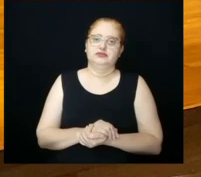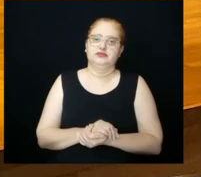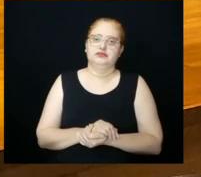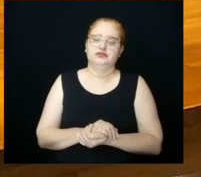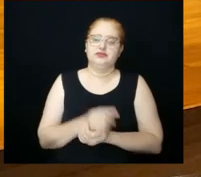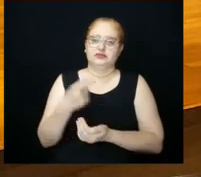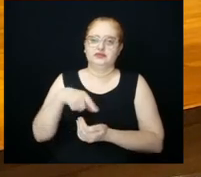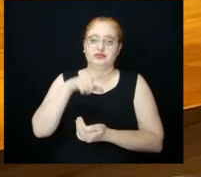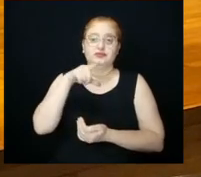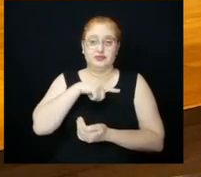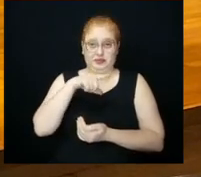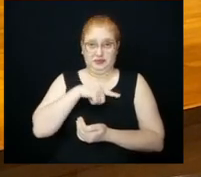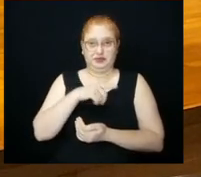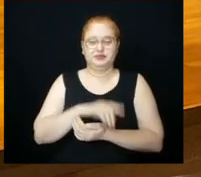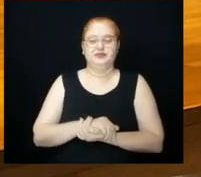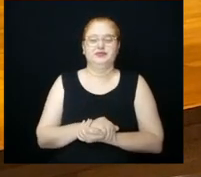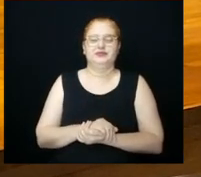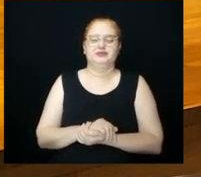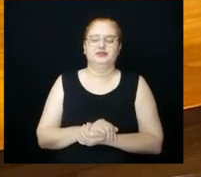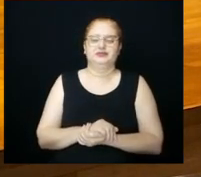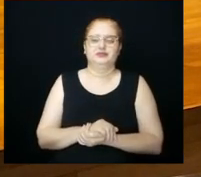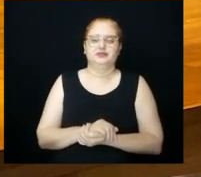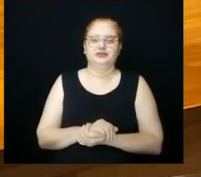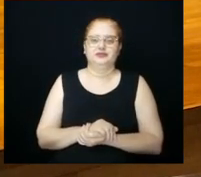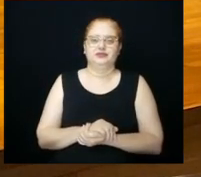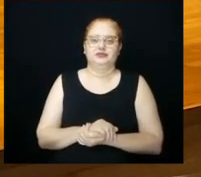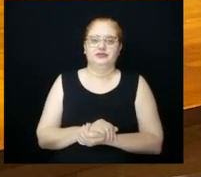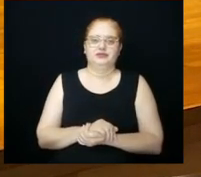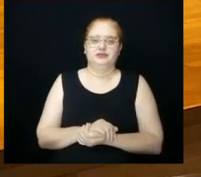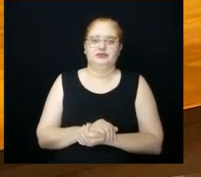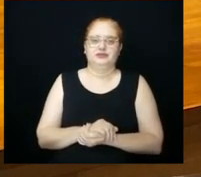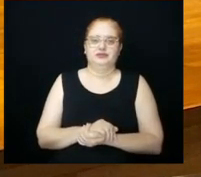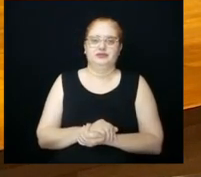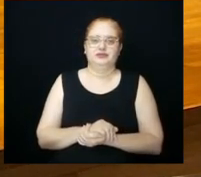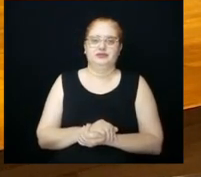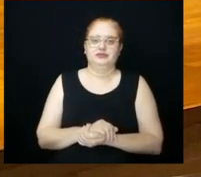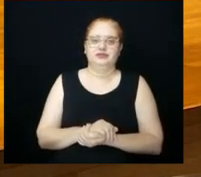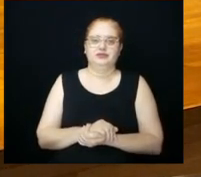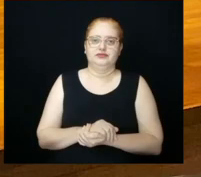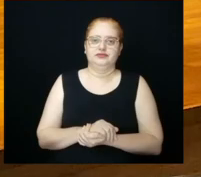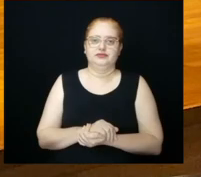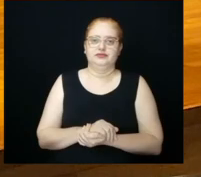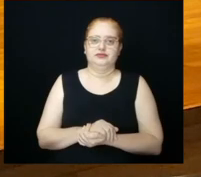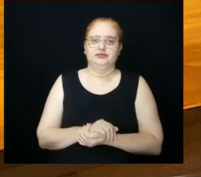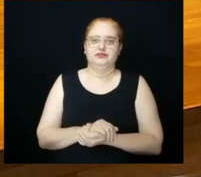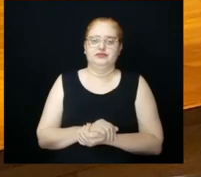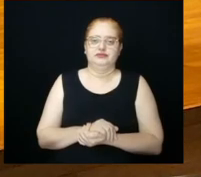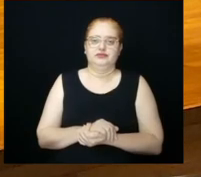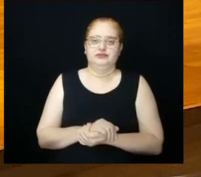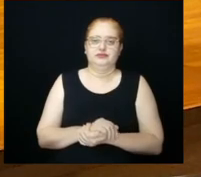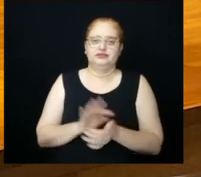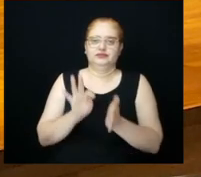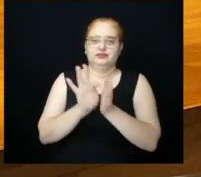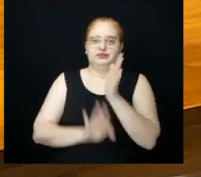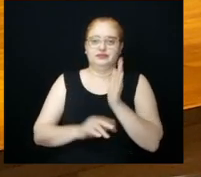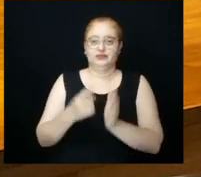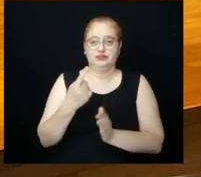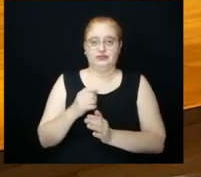Vocês têm aí, né? Texto 1,